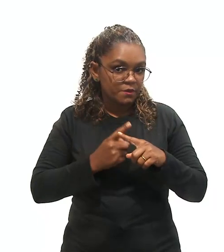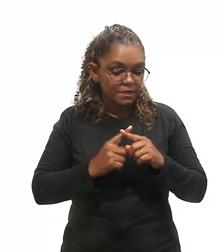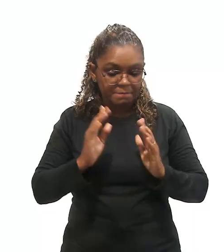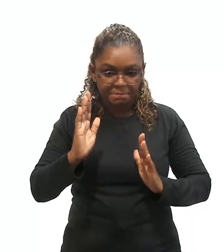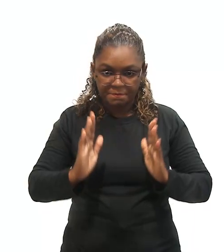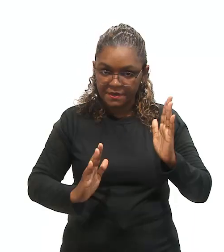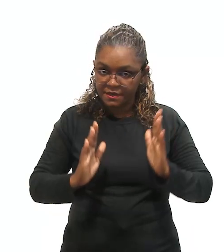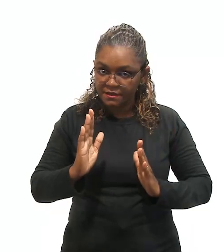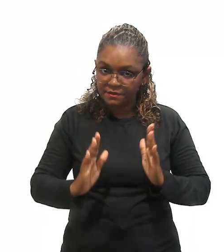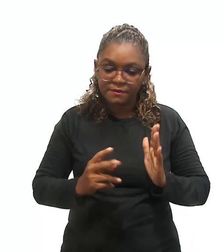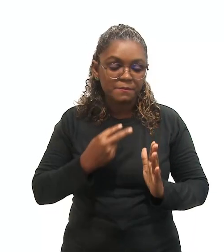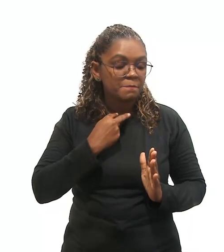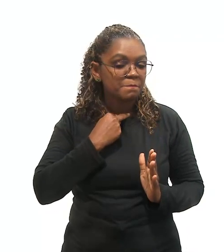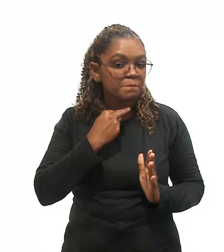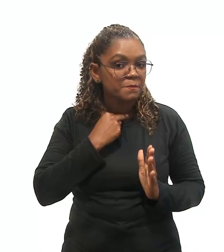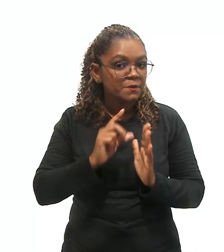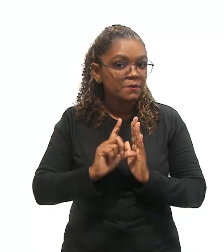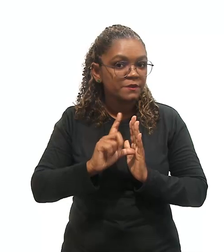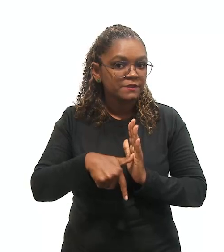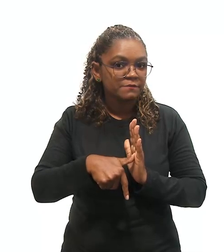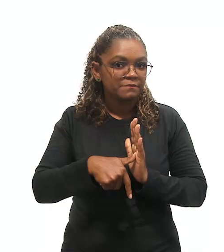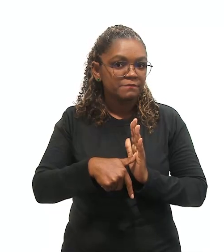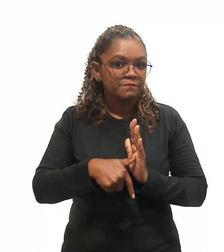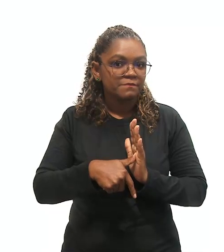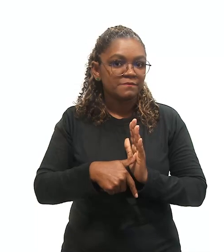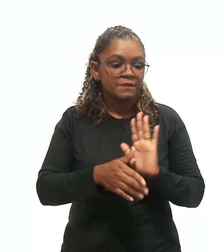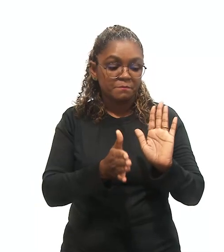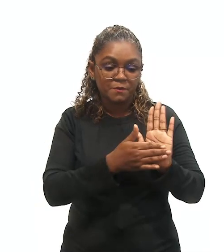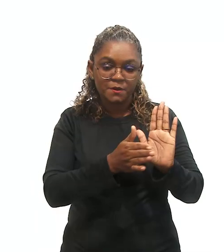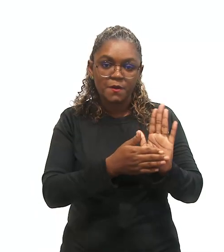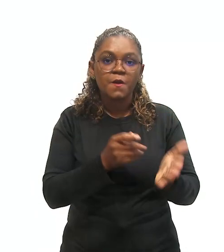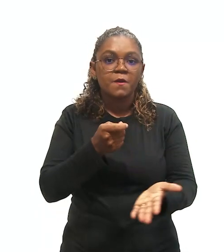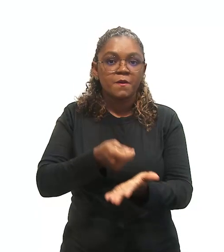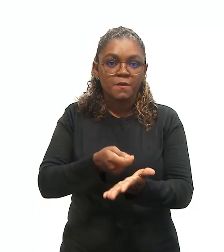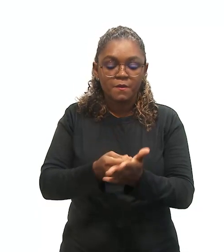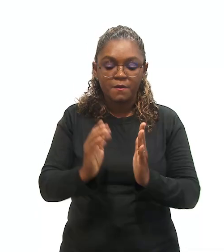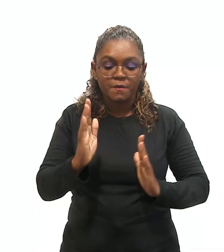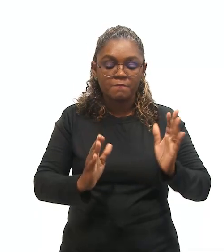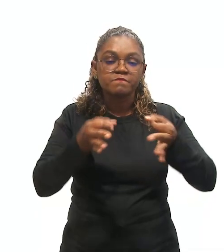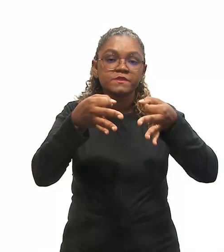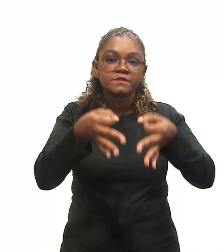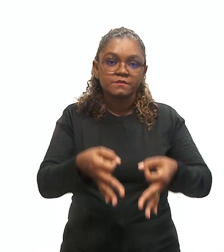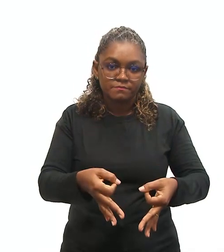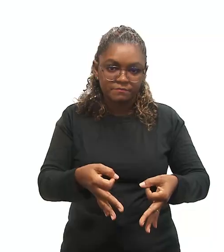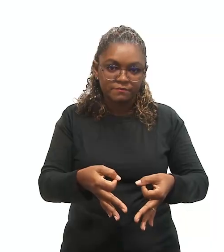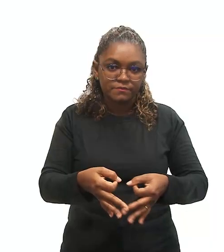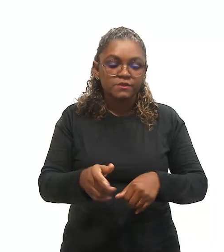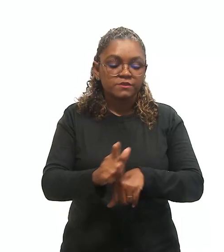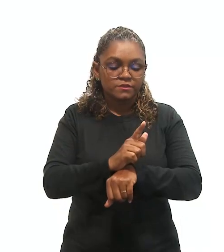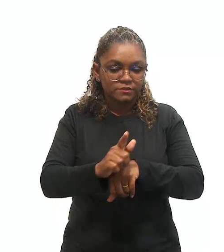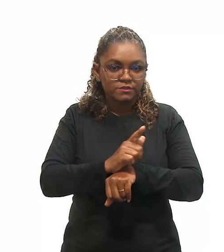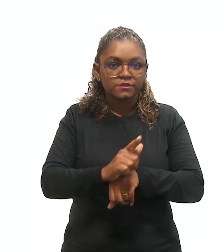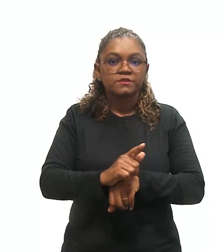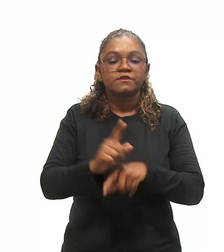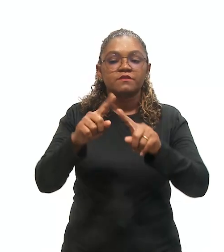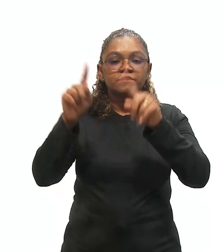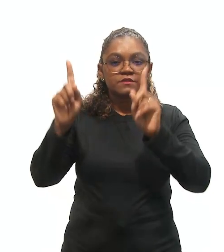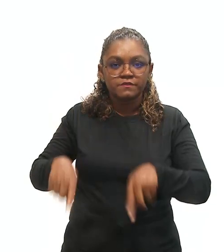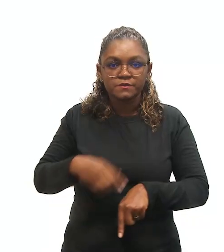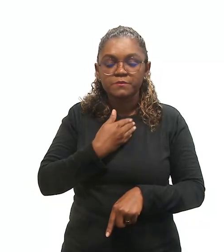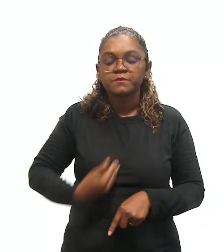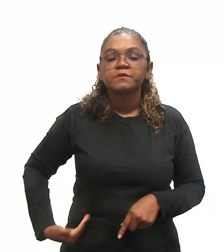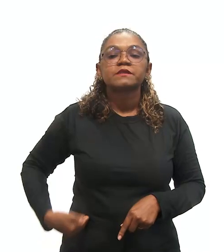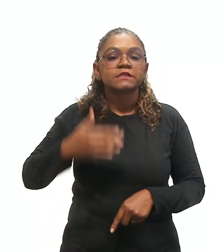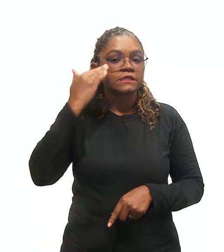Não se perde prazo de prestação de contas. Todo servidor